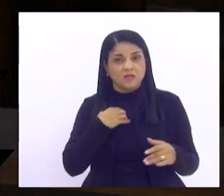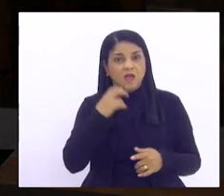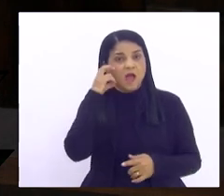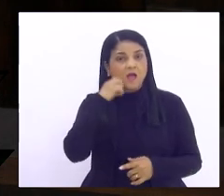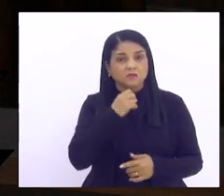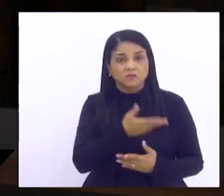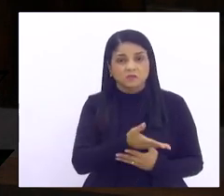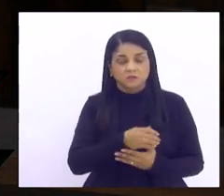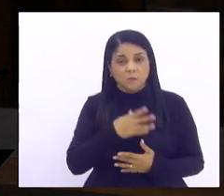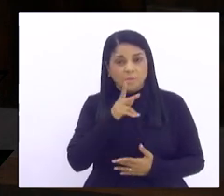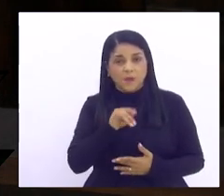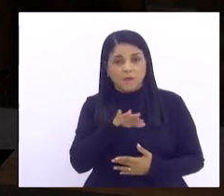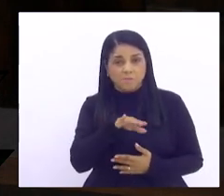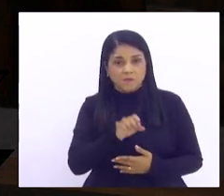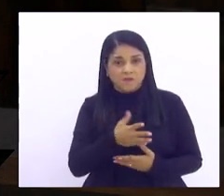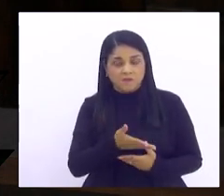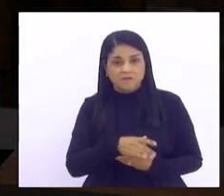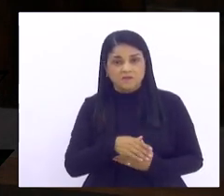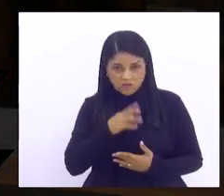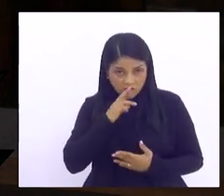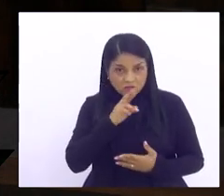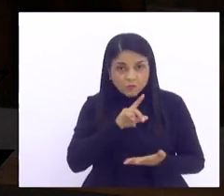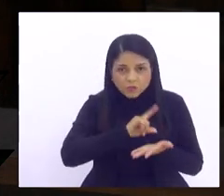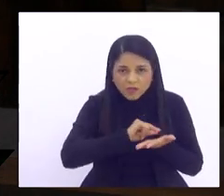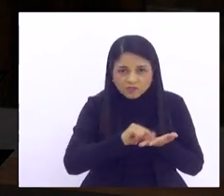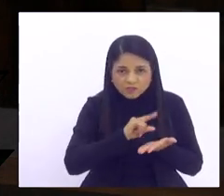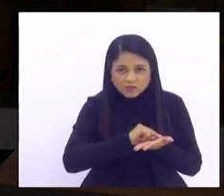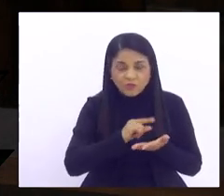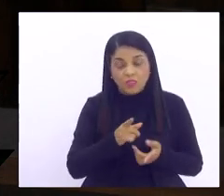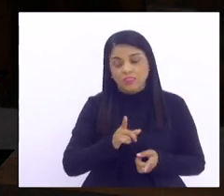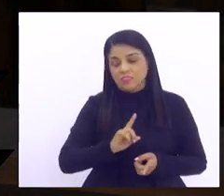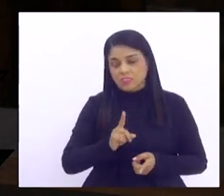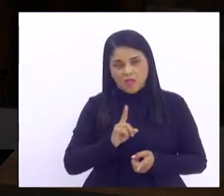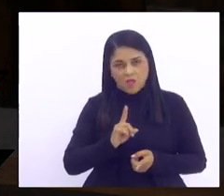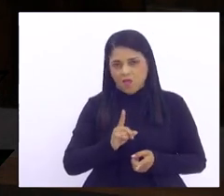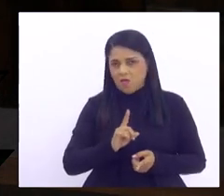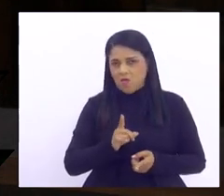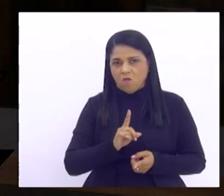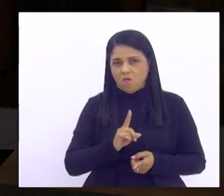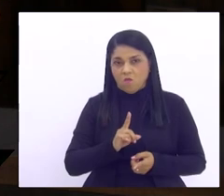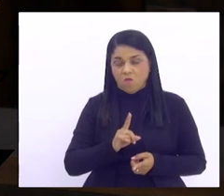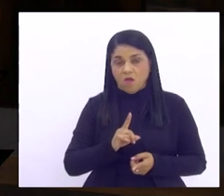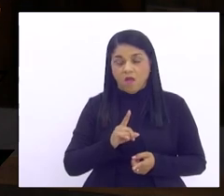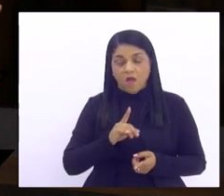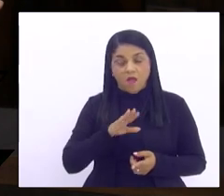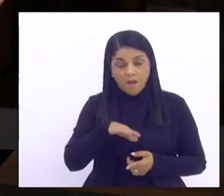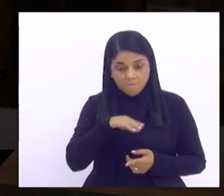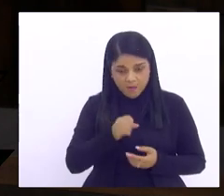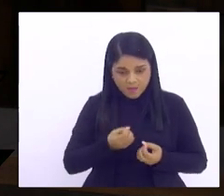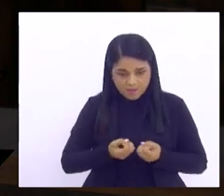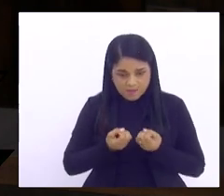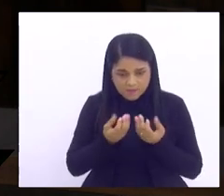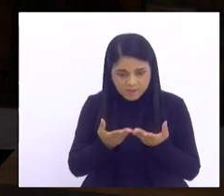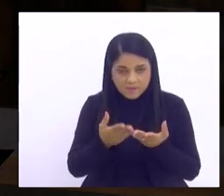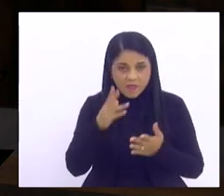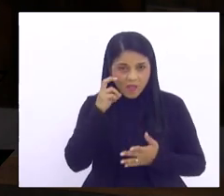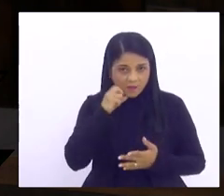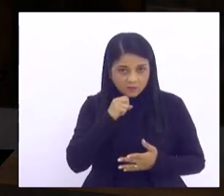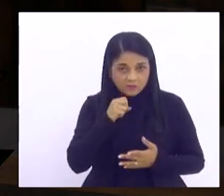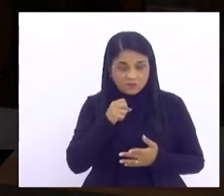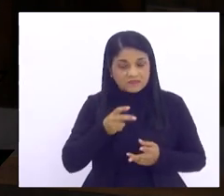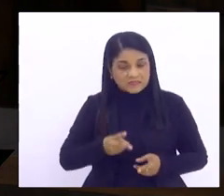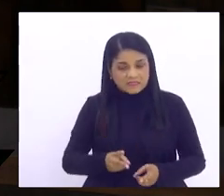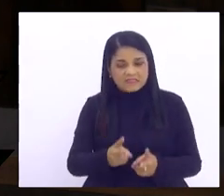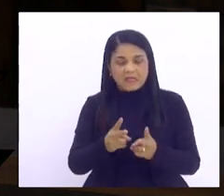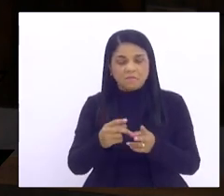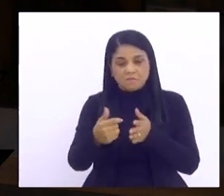adotar. Sabe o que eles respondem? Não, se a mulher entregar para adoção, ela vai passar o resto da vida